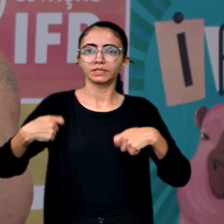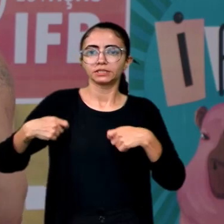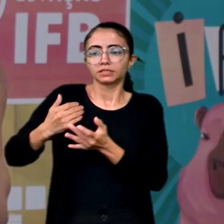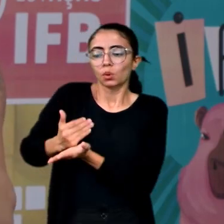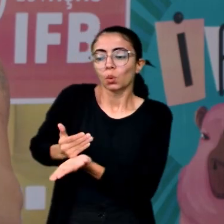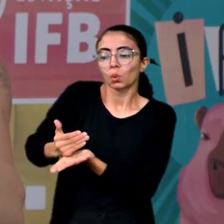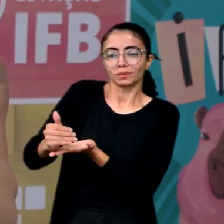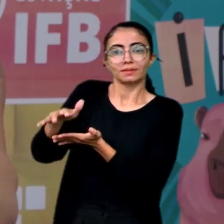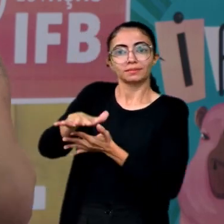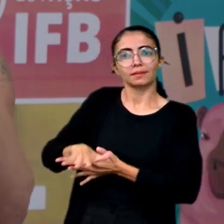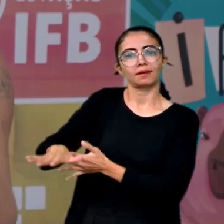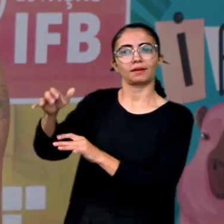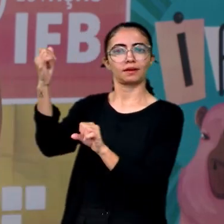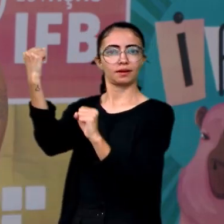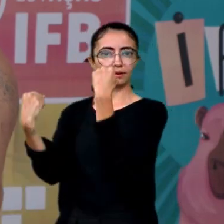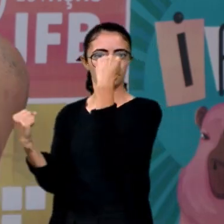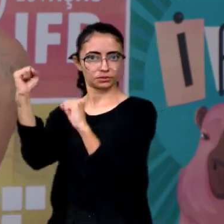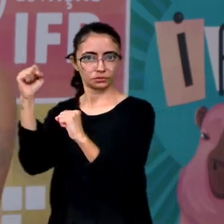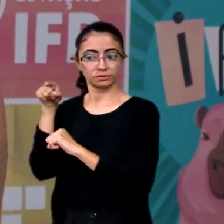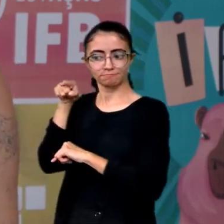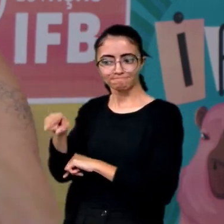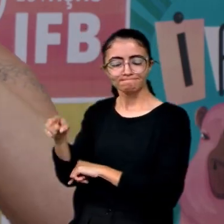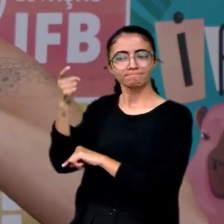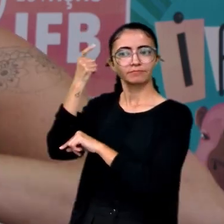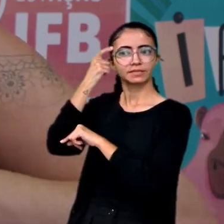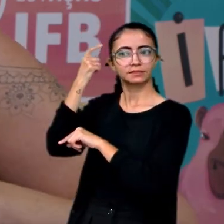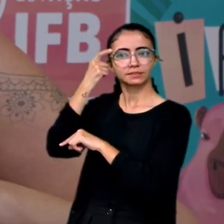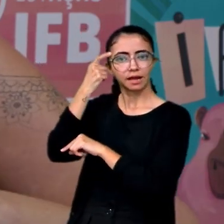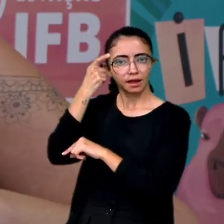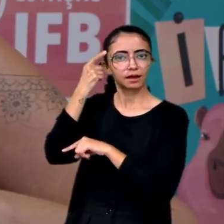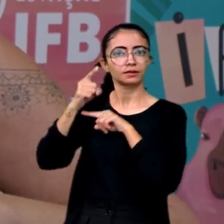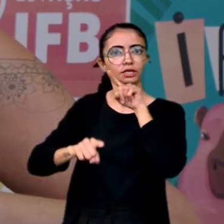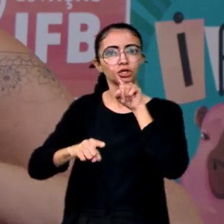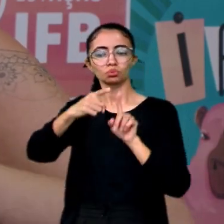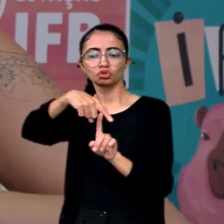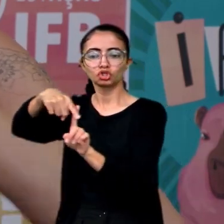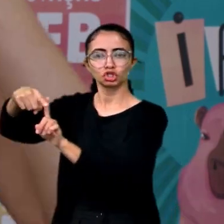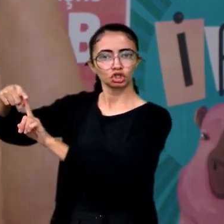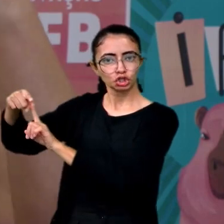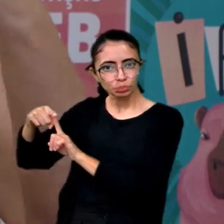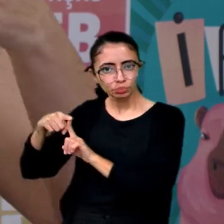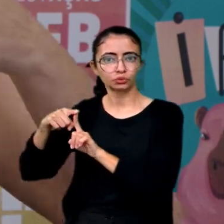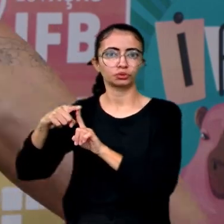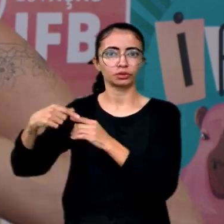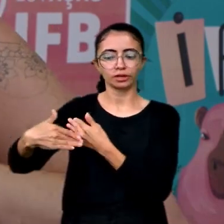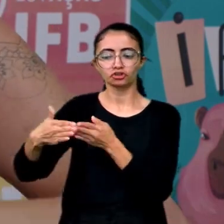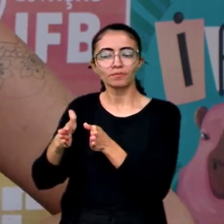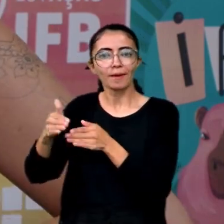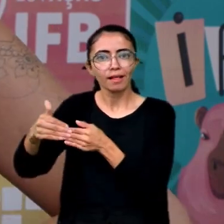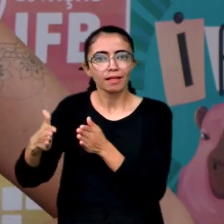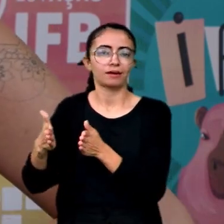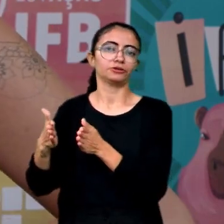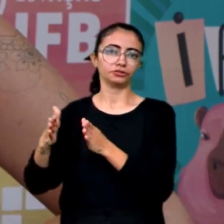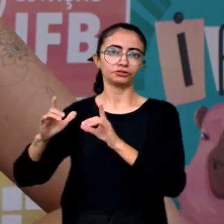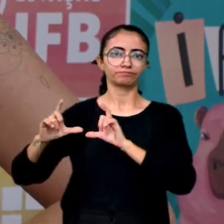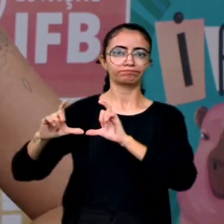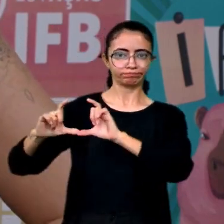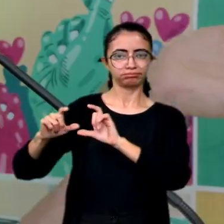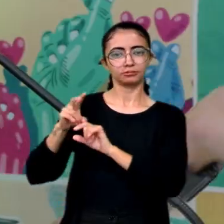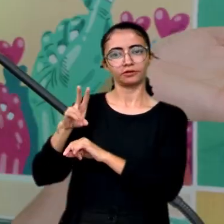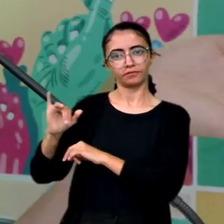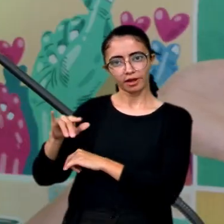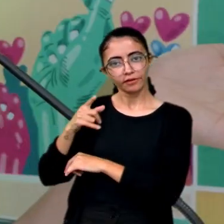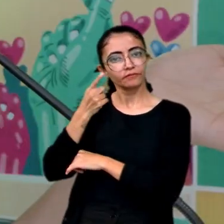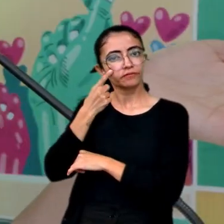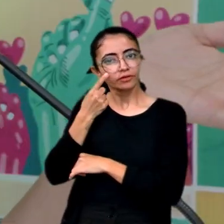materiais, embalagens, que possam entrar de novo na cadeia produtiva. Por isso que eu falei que é o redesenhar. É interessante você falar, porque assim,